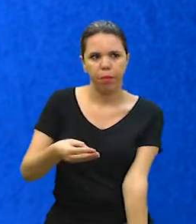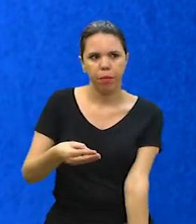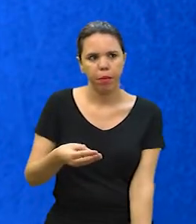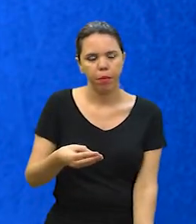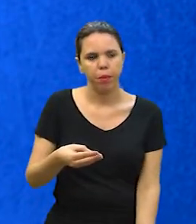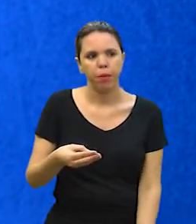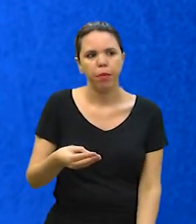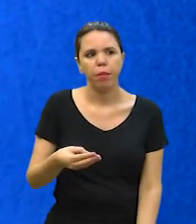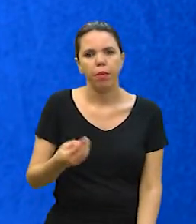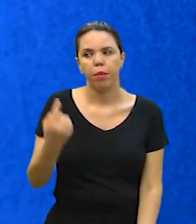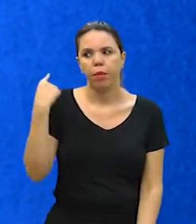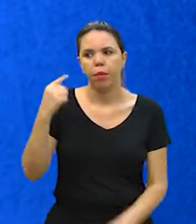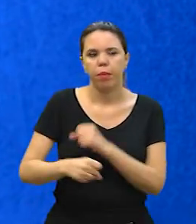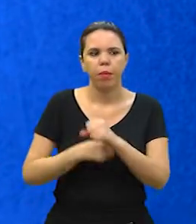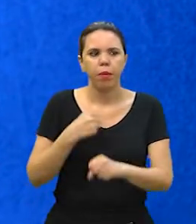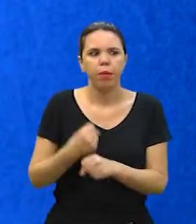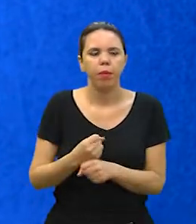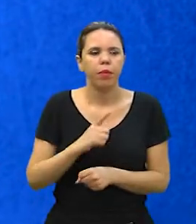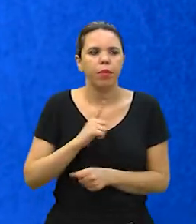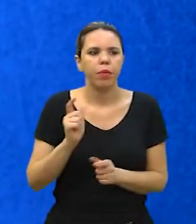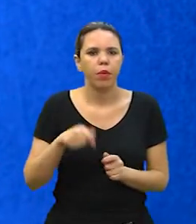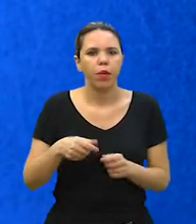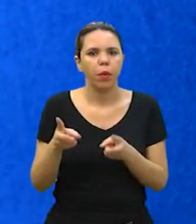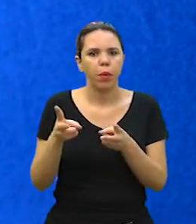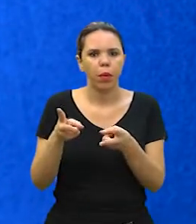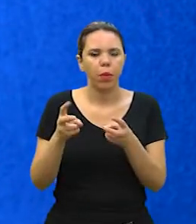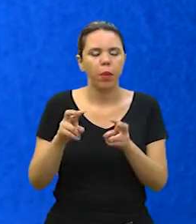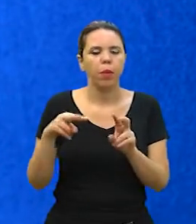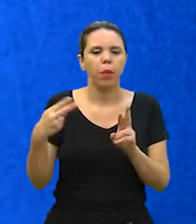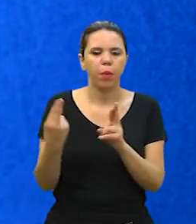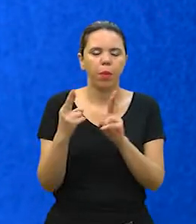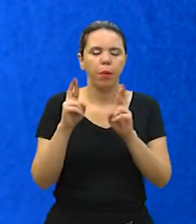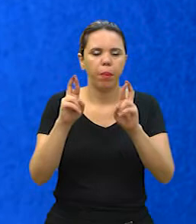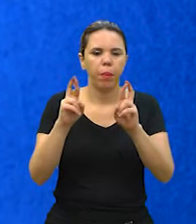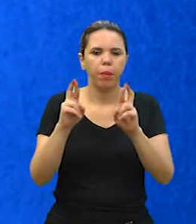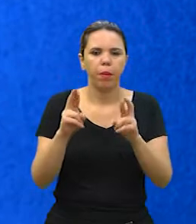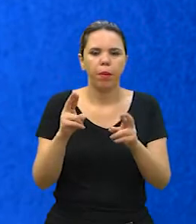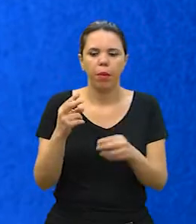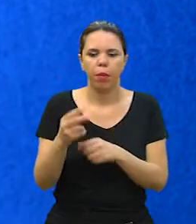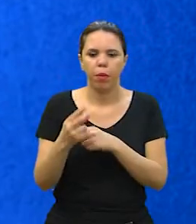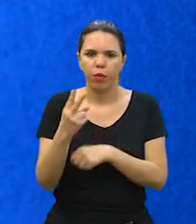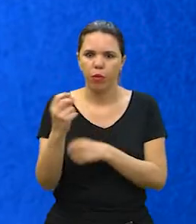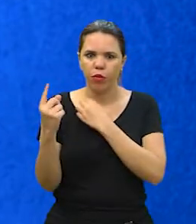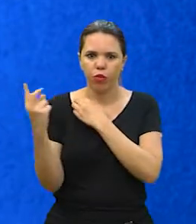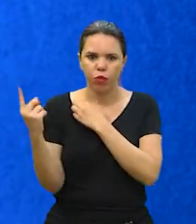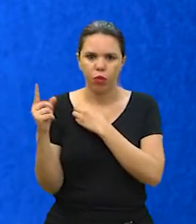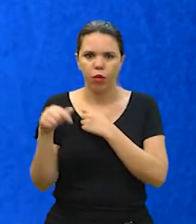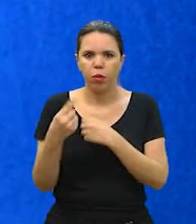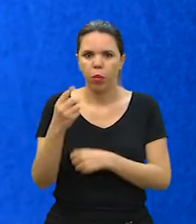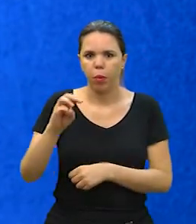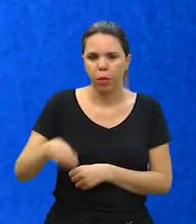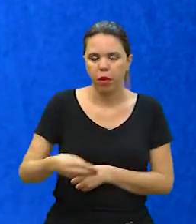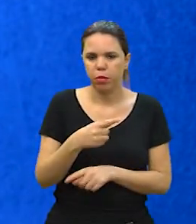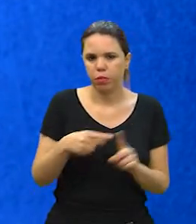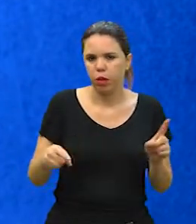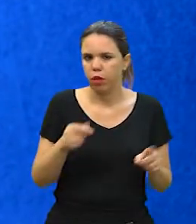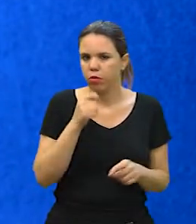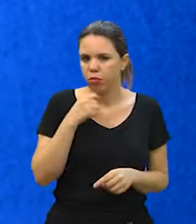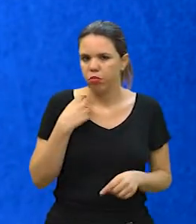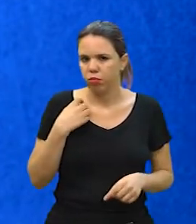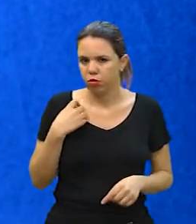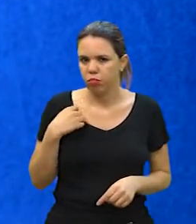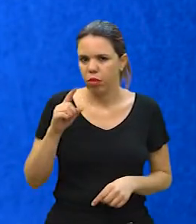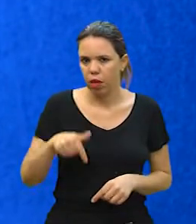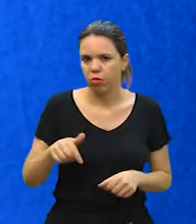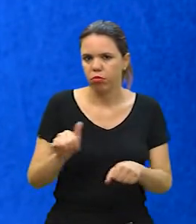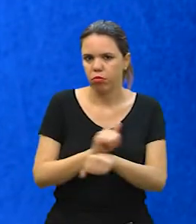1,2 milhão, né, no último ano, e existe uma perspectiva de faturar ainda em 2021 1,5 milhão.